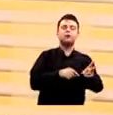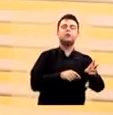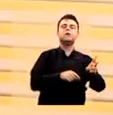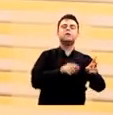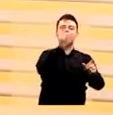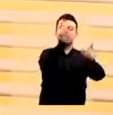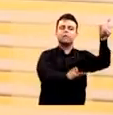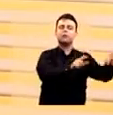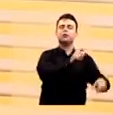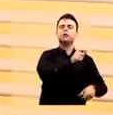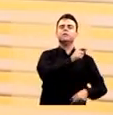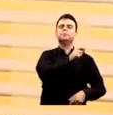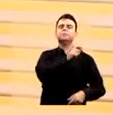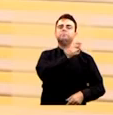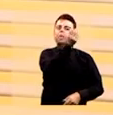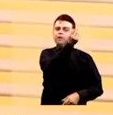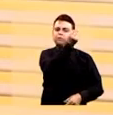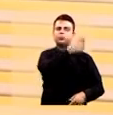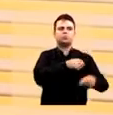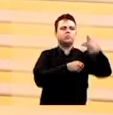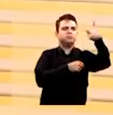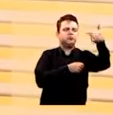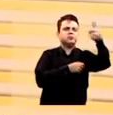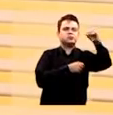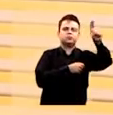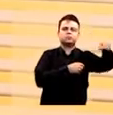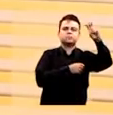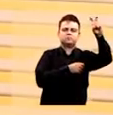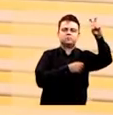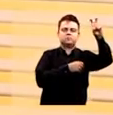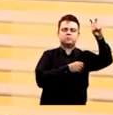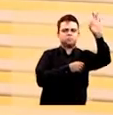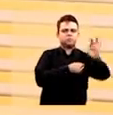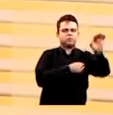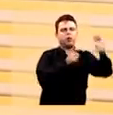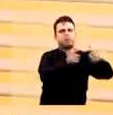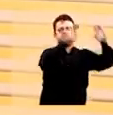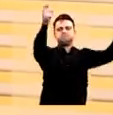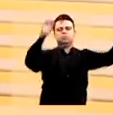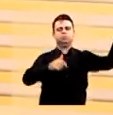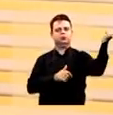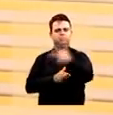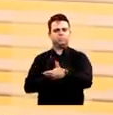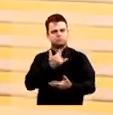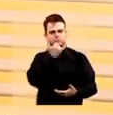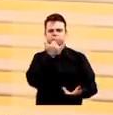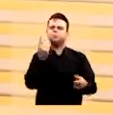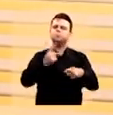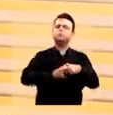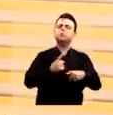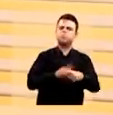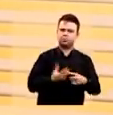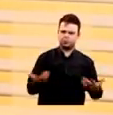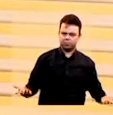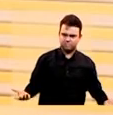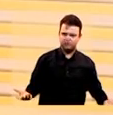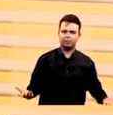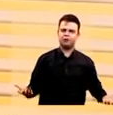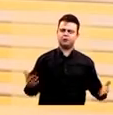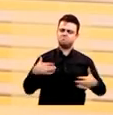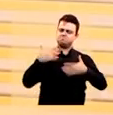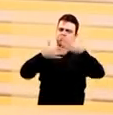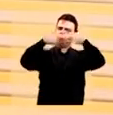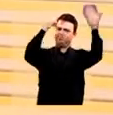superior era de 26,5%. Como é que você vê esses números? Além dos avanços por conta das ações